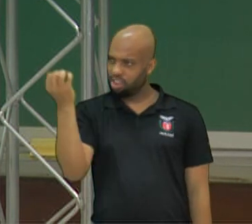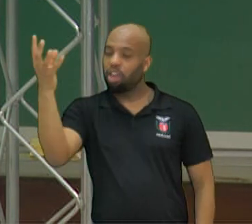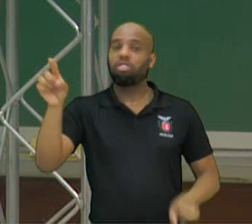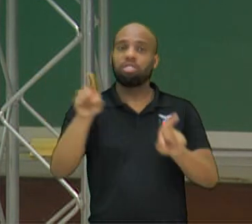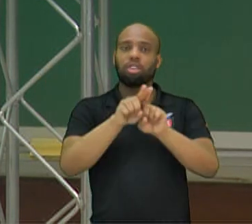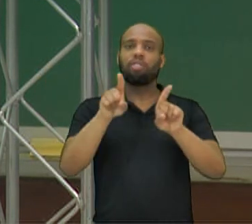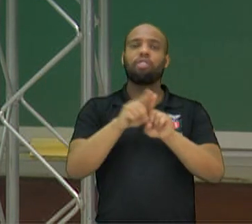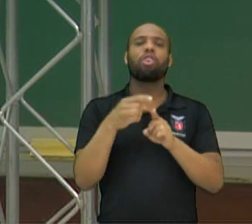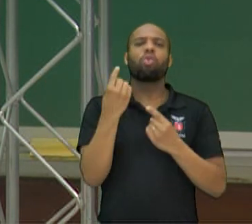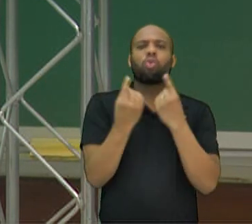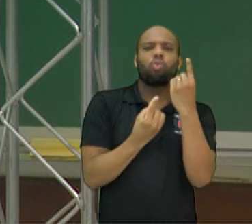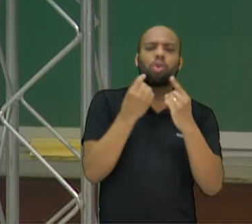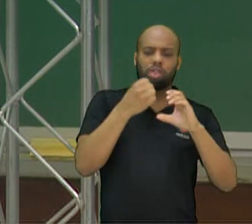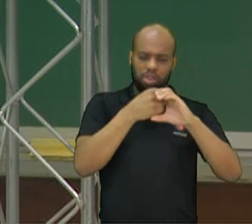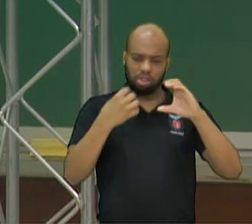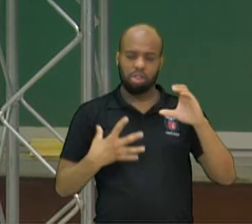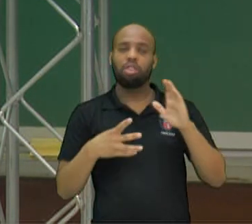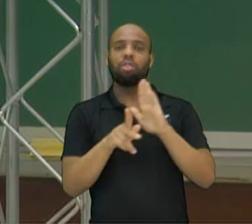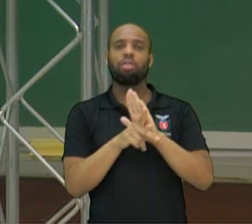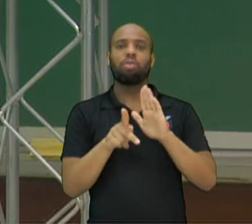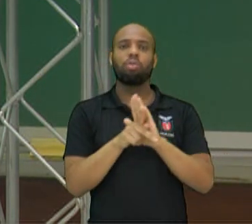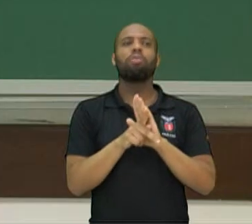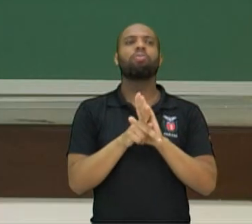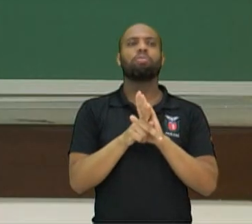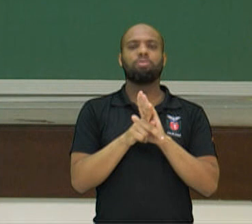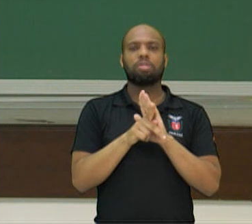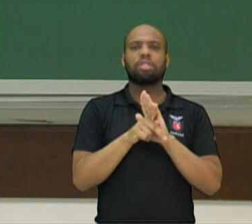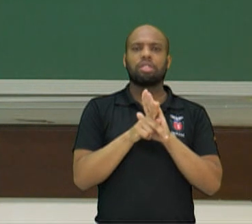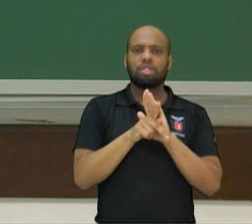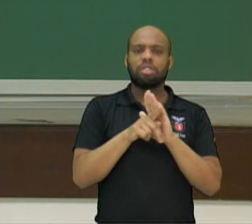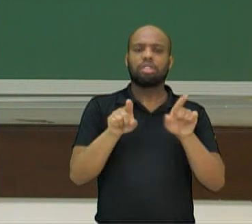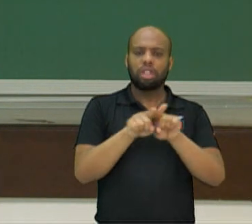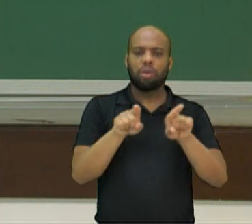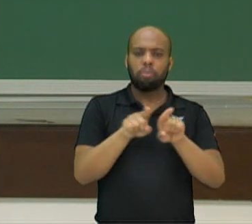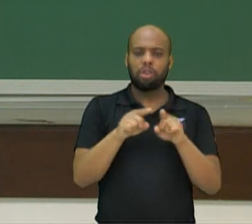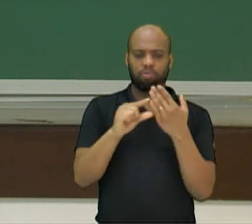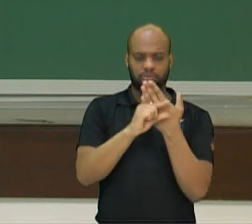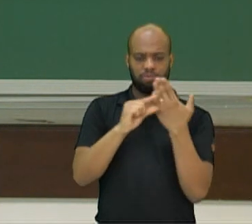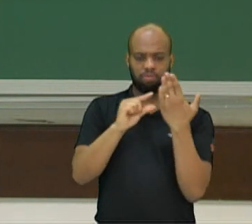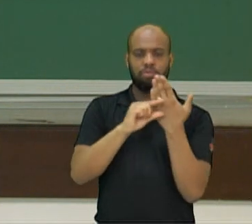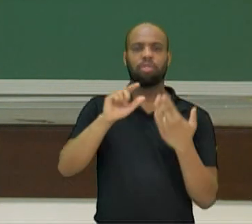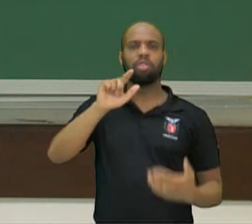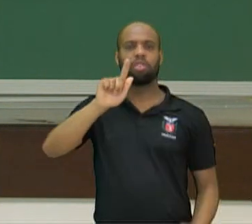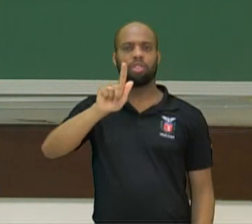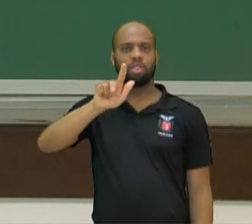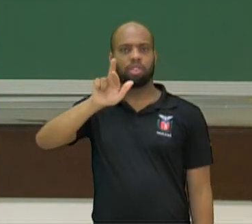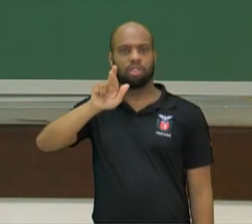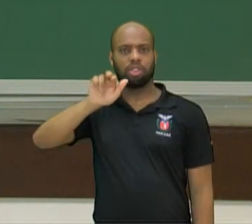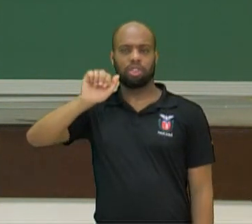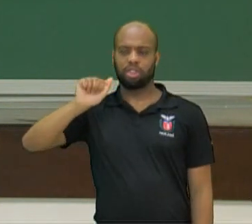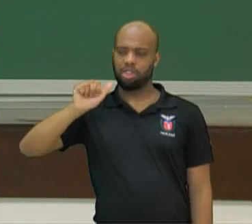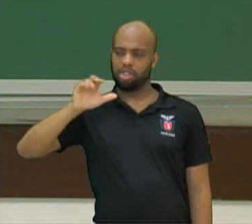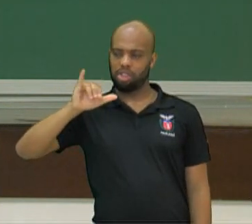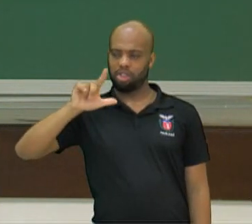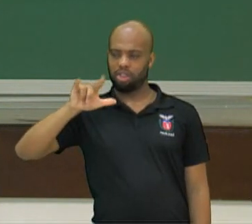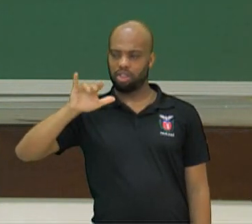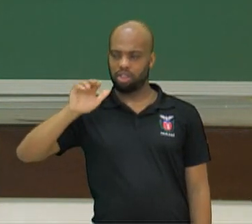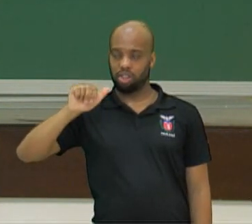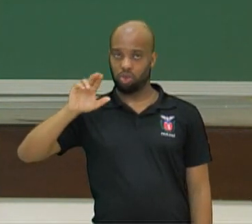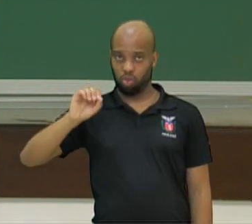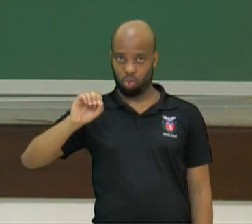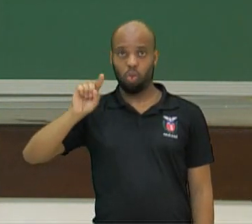qual é a característica da obra também de Graciliano Ramos, que é A Terra dos Meninos